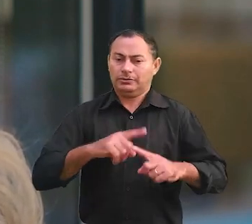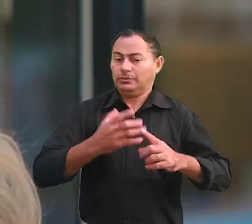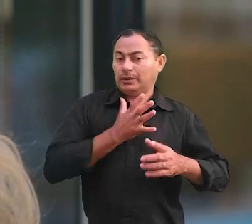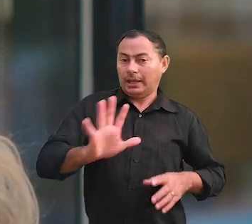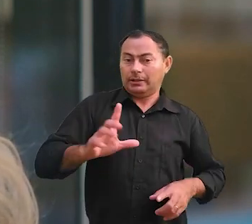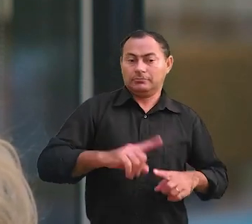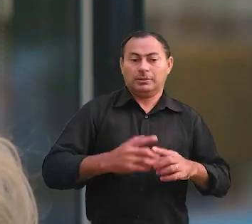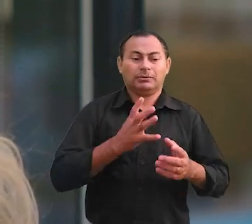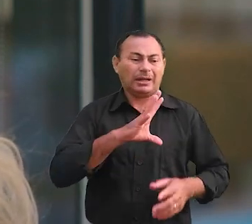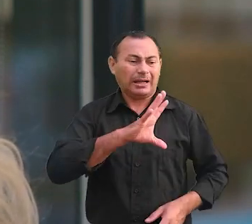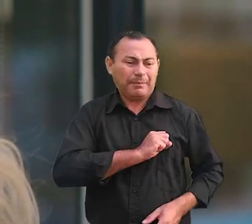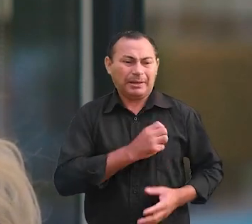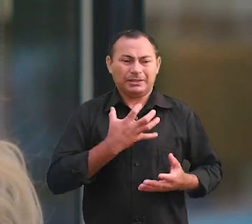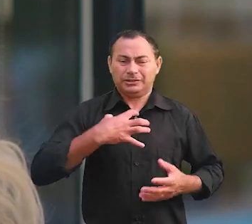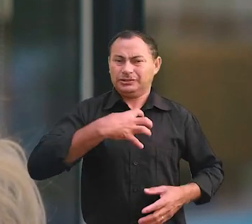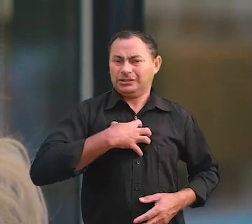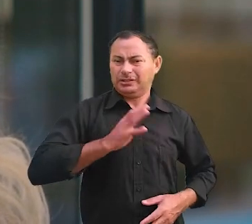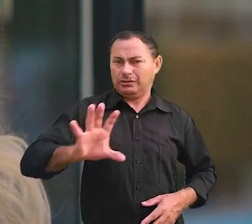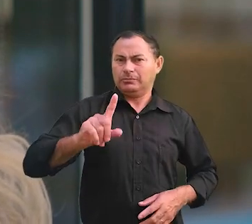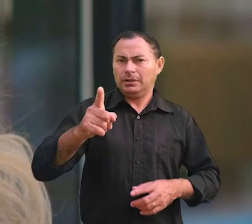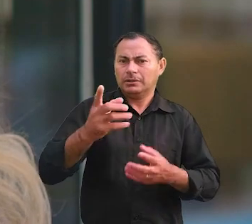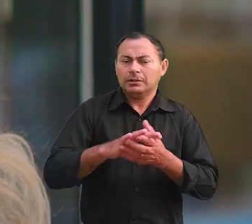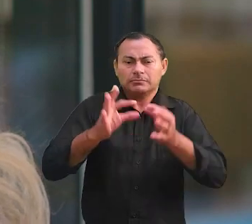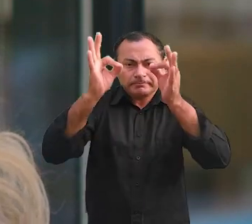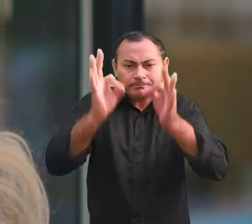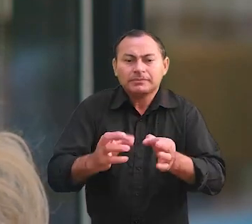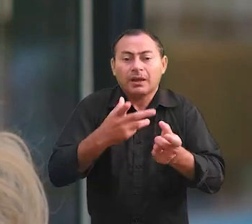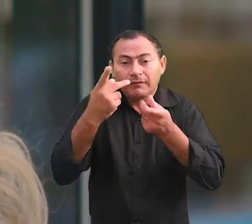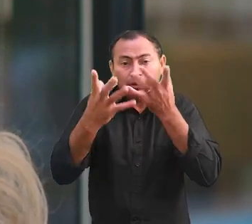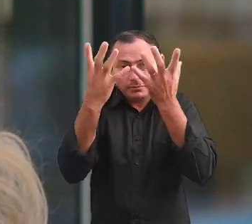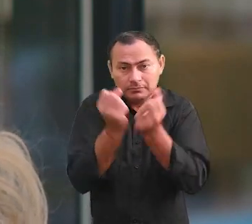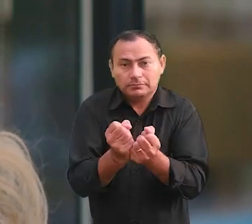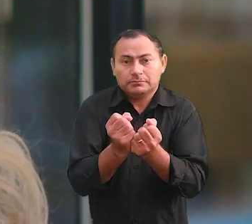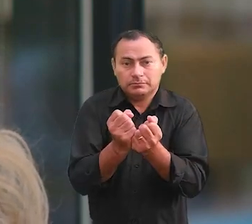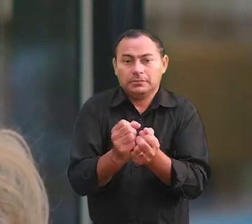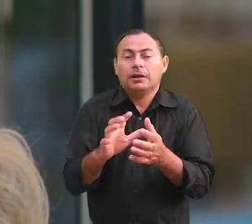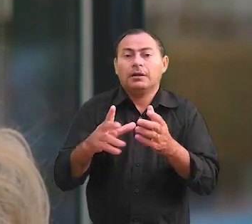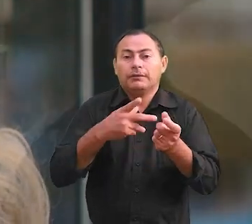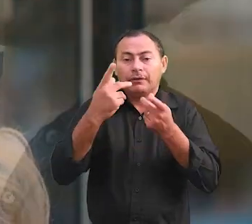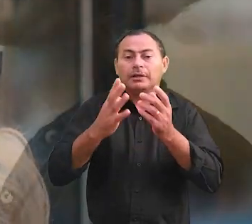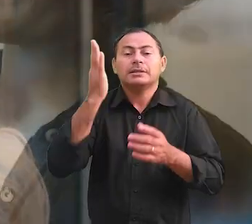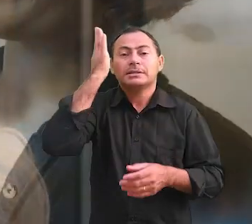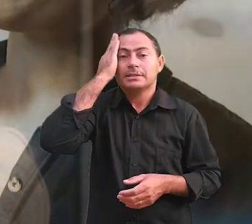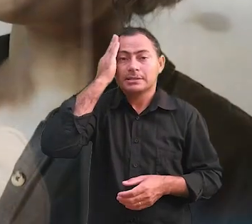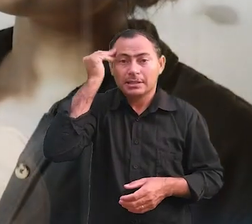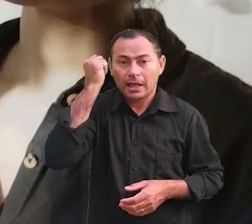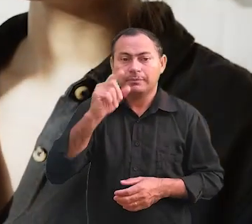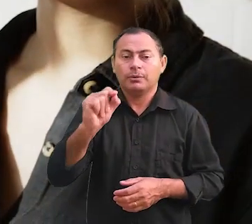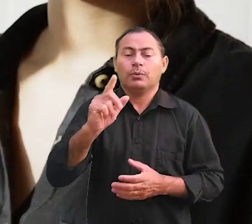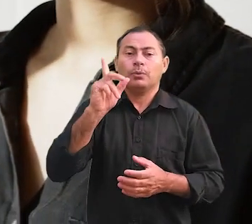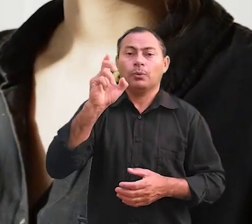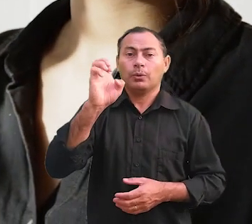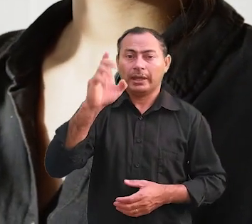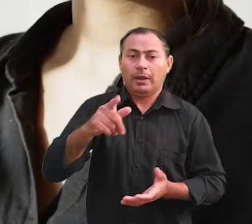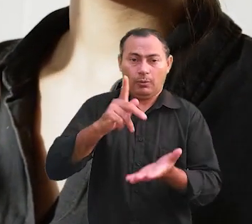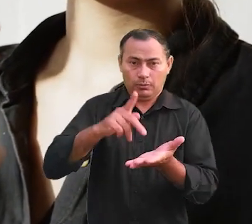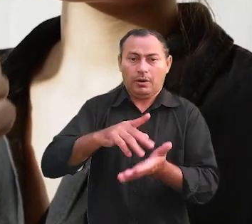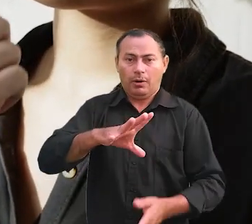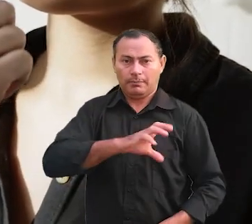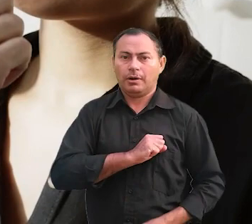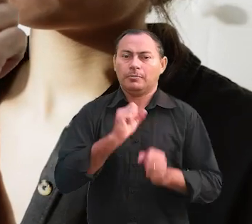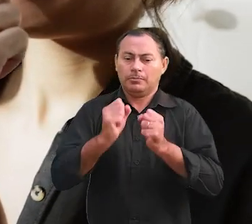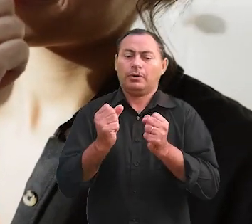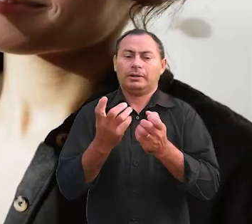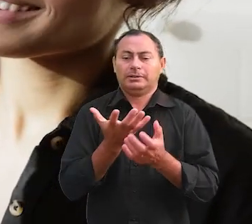desse jeito eu não quero não quero amar desse jeito você terá que ser honesto e admitir isso então quando você descobre o que é o